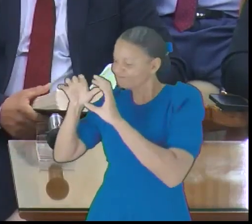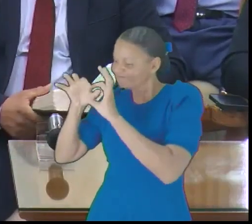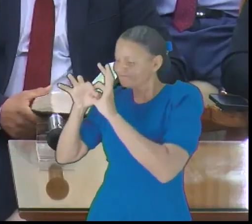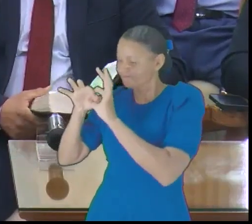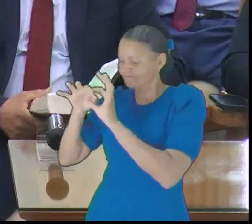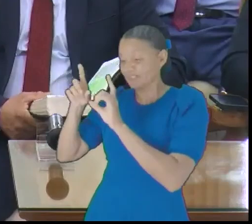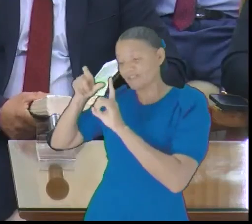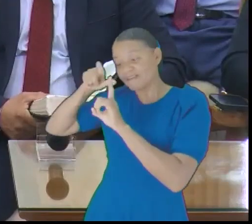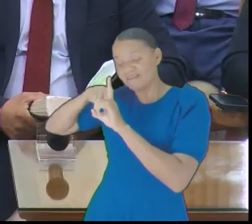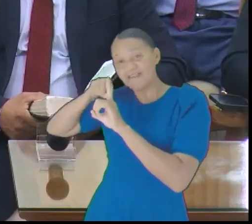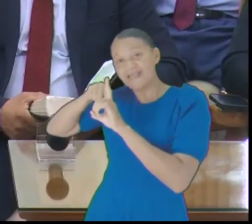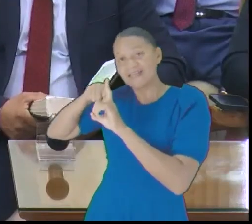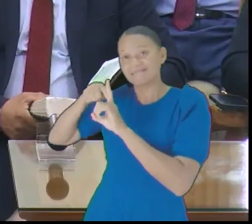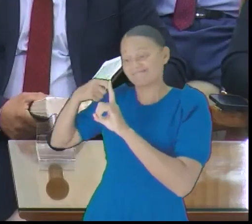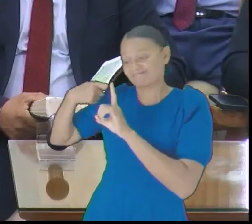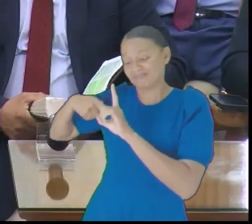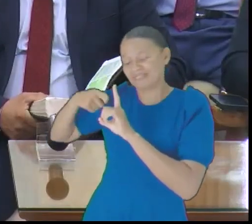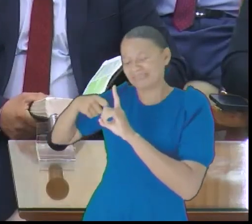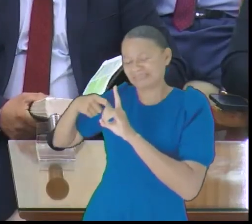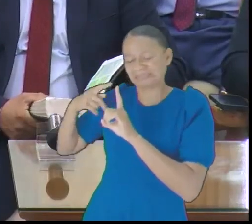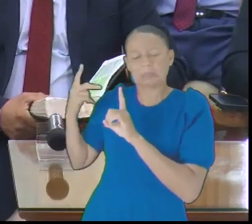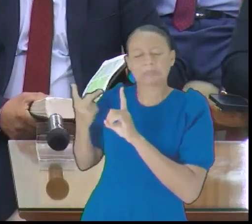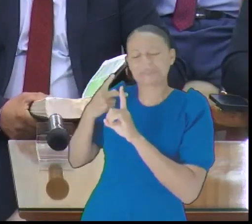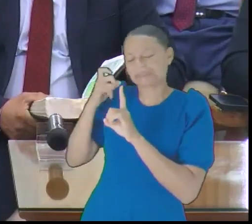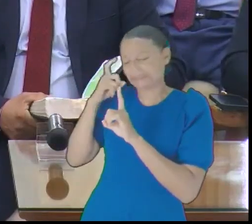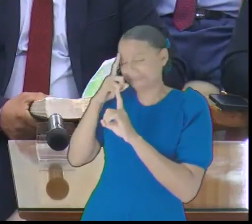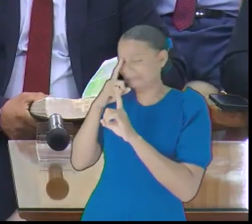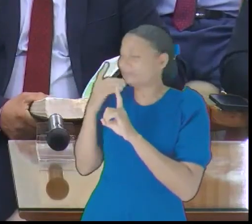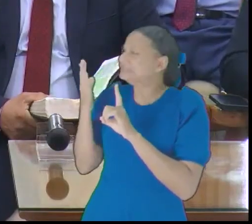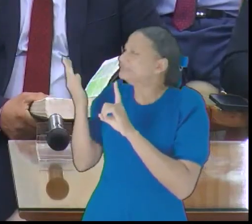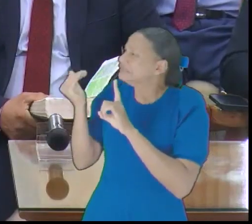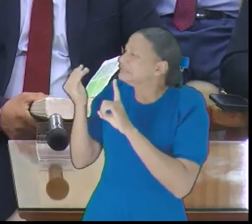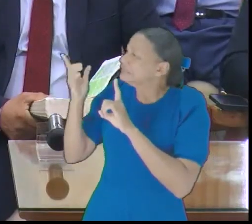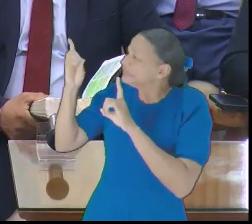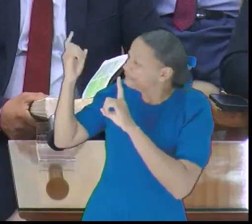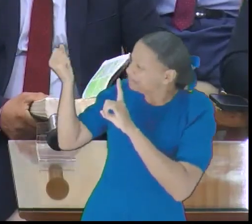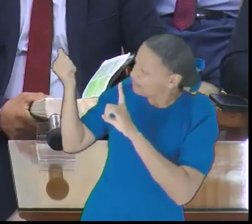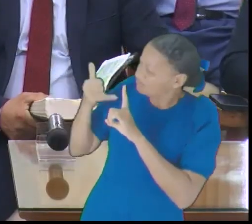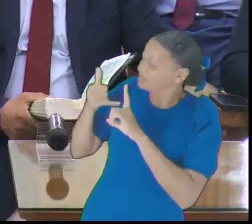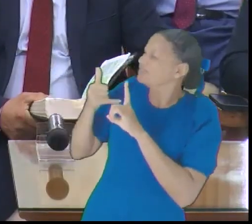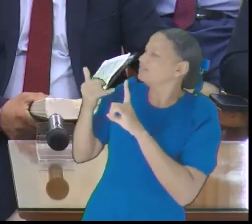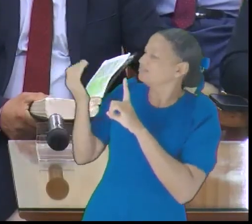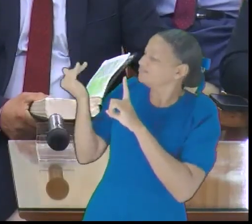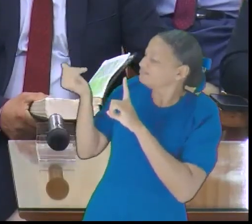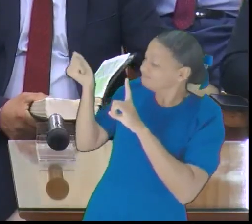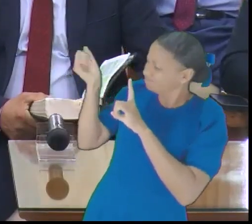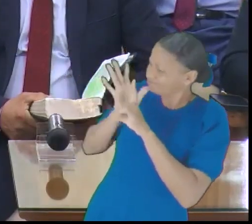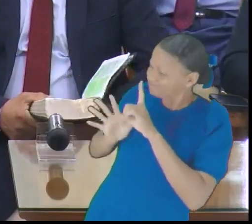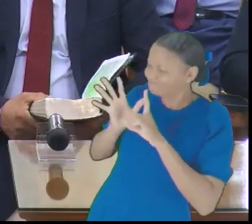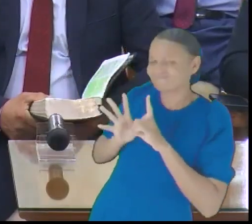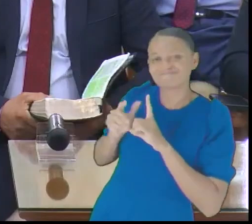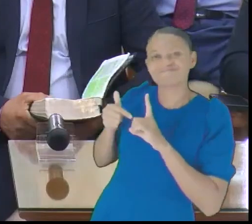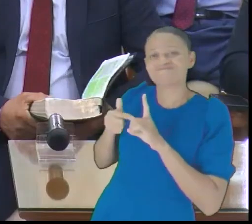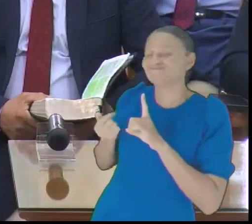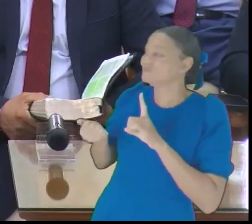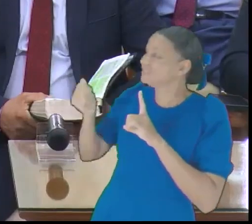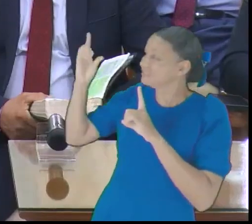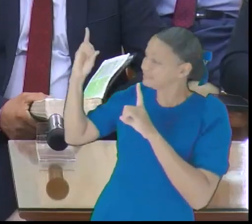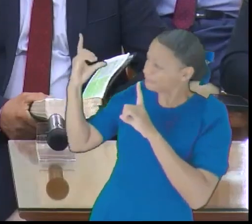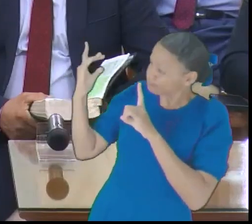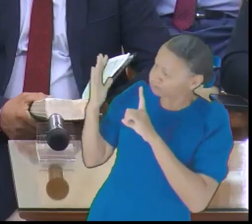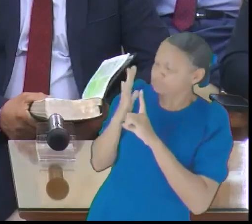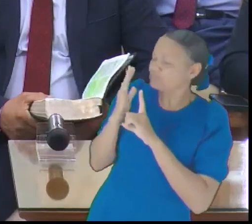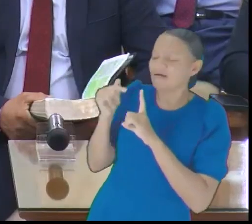mais precisa que Deus fale, que Deus se manifeste, que Deus diga